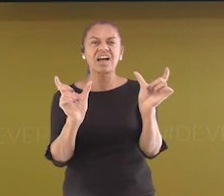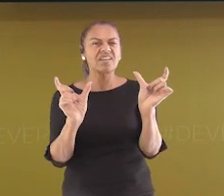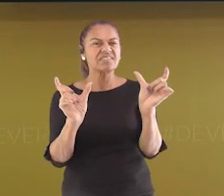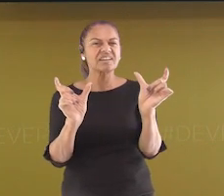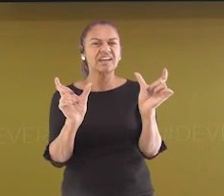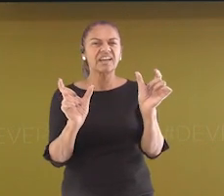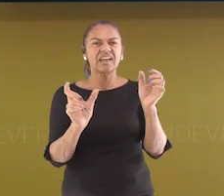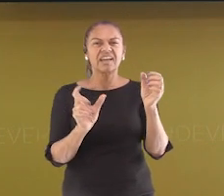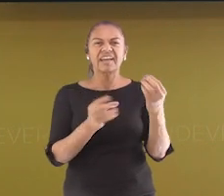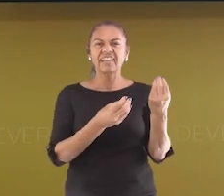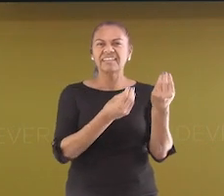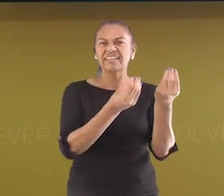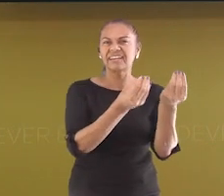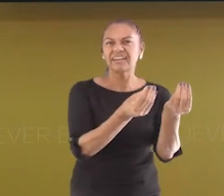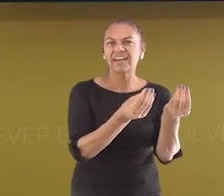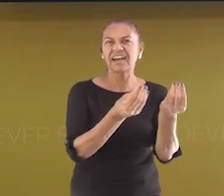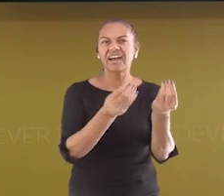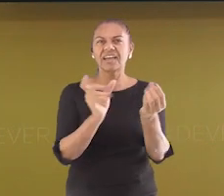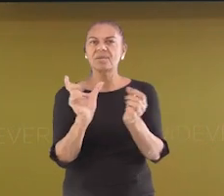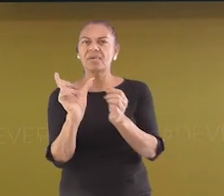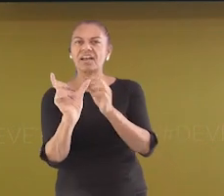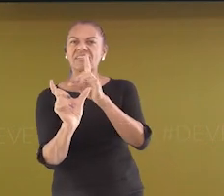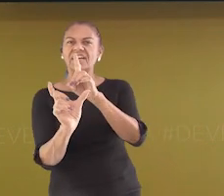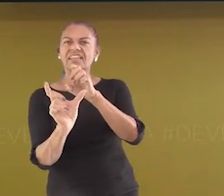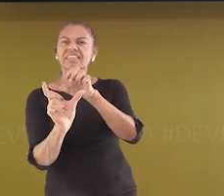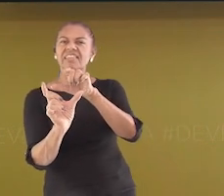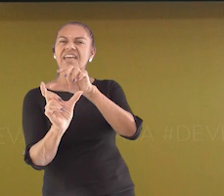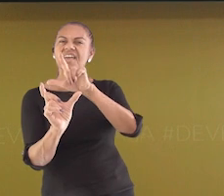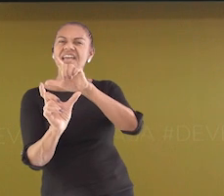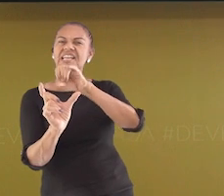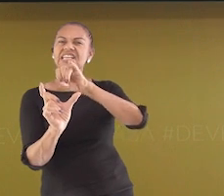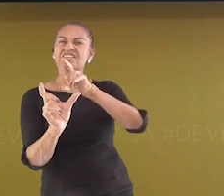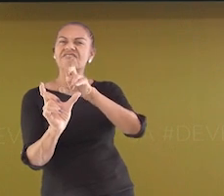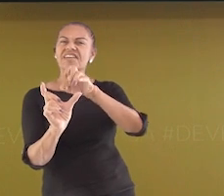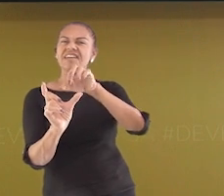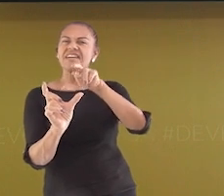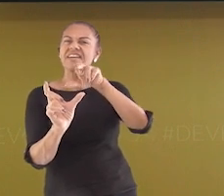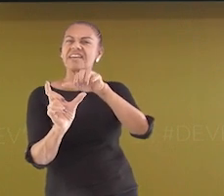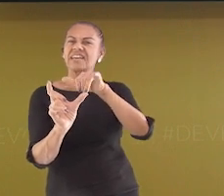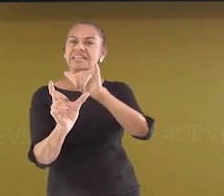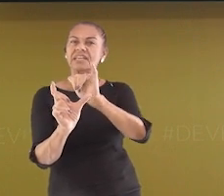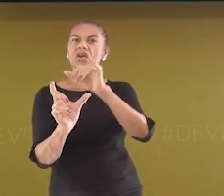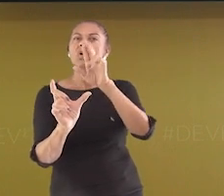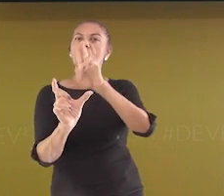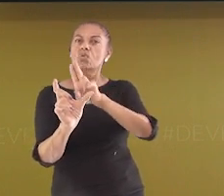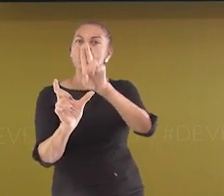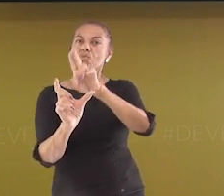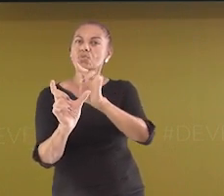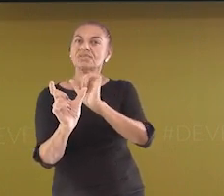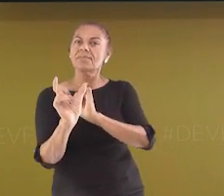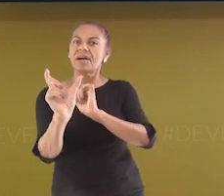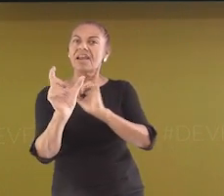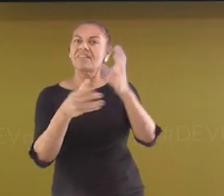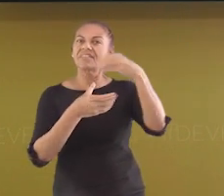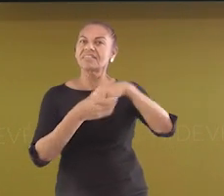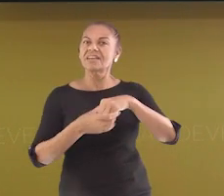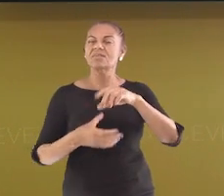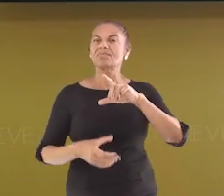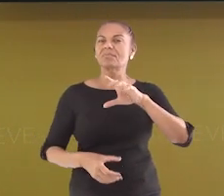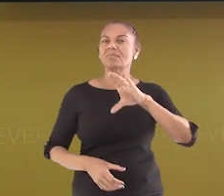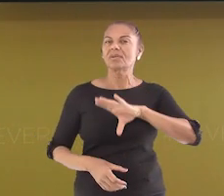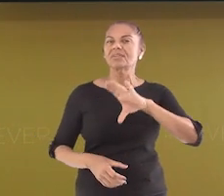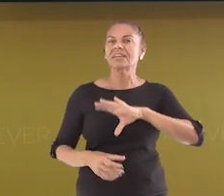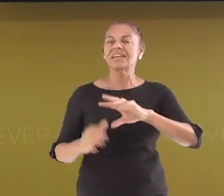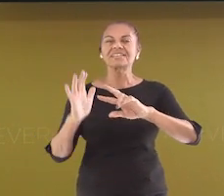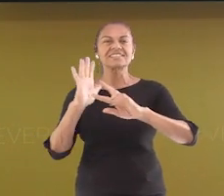diferentes. Mas a única diferença é que delivery é um estrangeirismo muito utilizado na língua portuguesa, que substitui o uso da